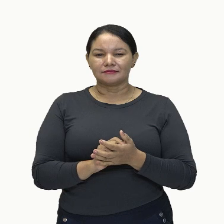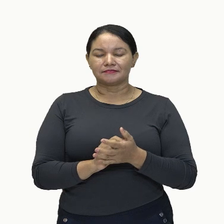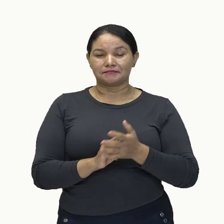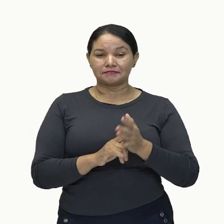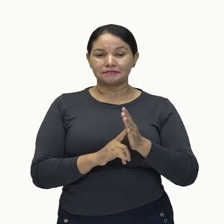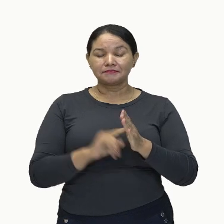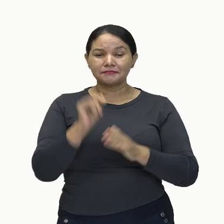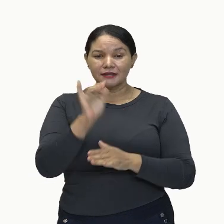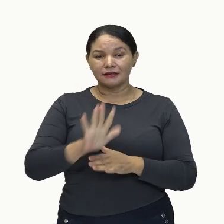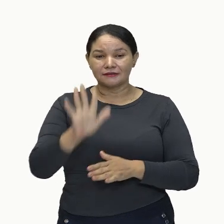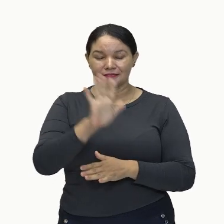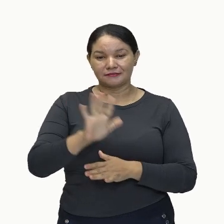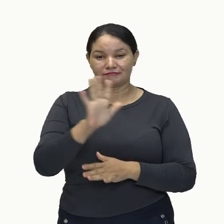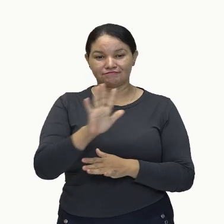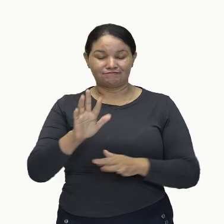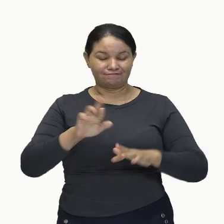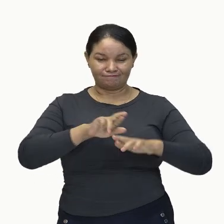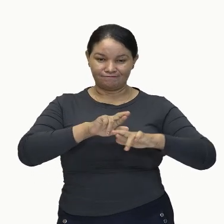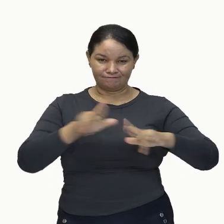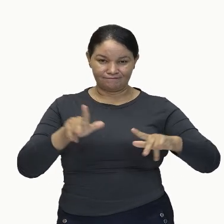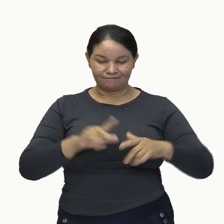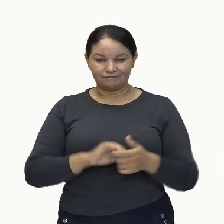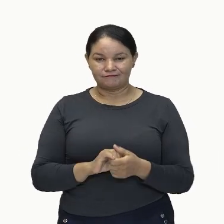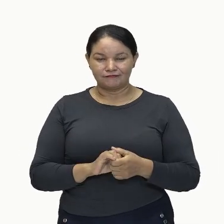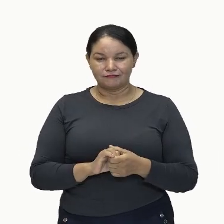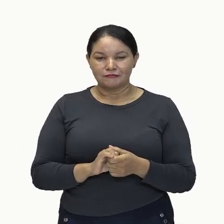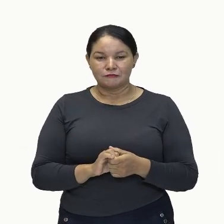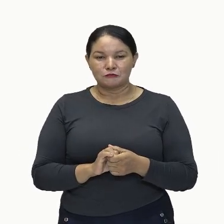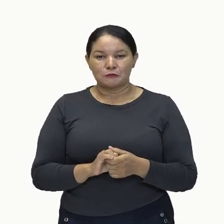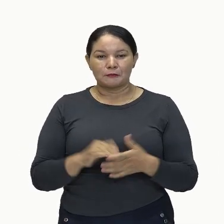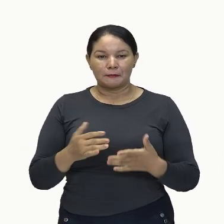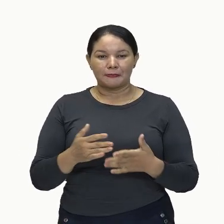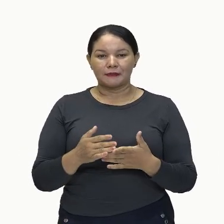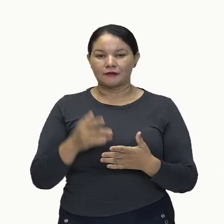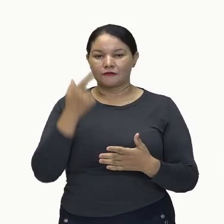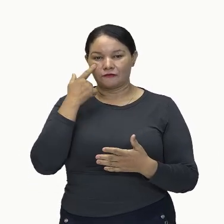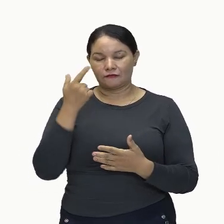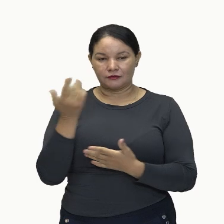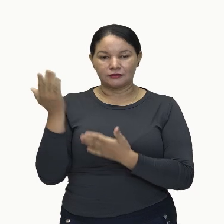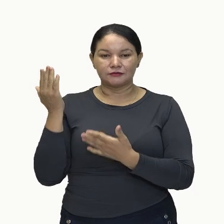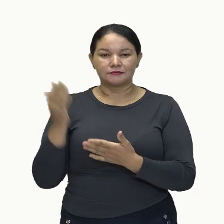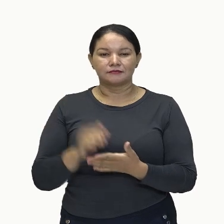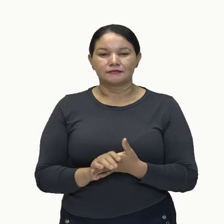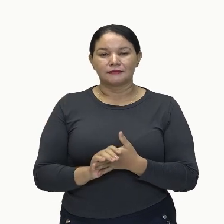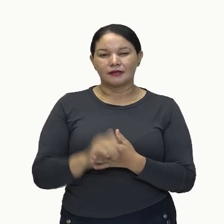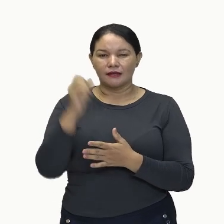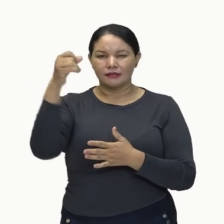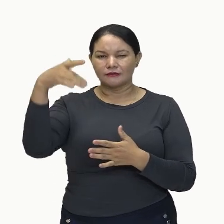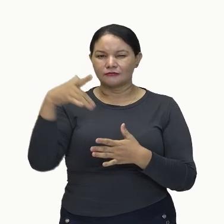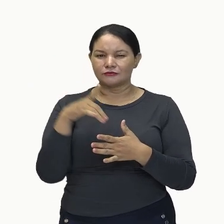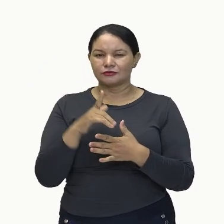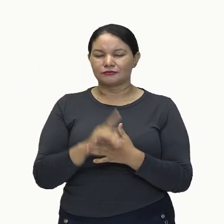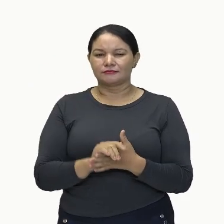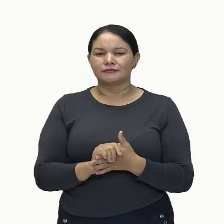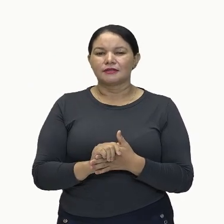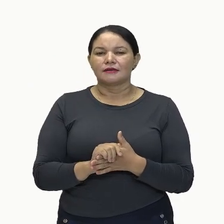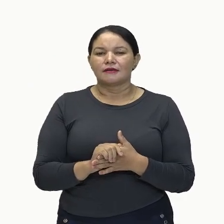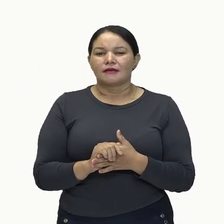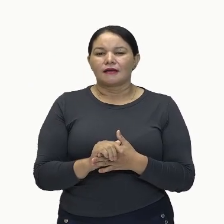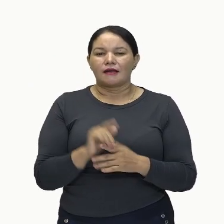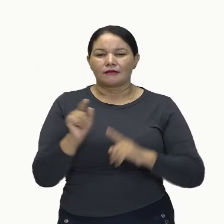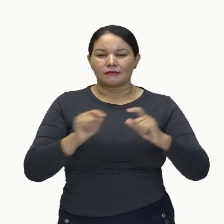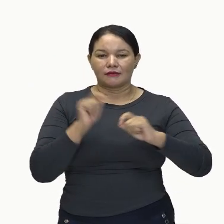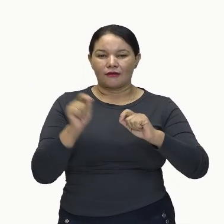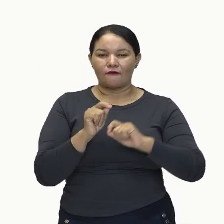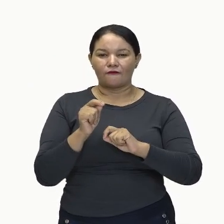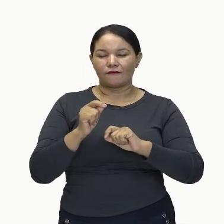distorcida e deformada. Observem, a luz delirava, apressada a um vago aviso de tarde. Olha